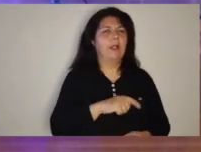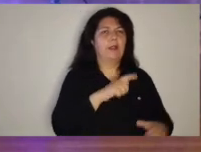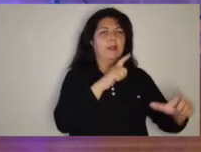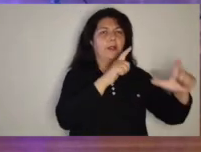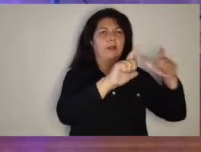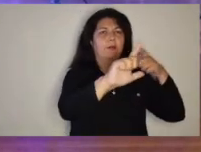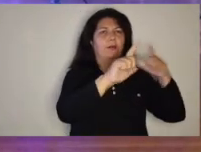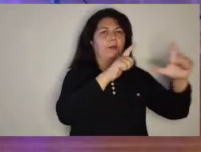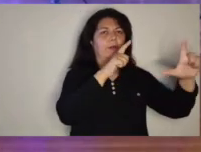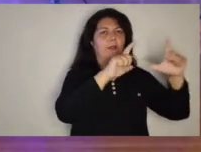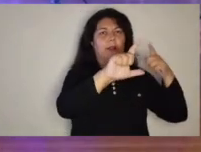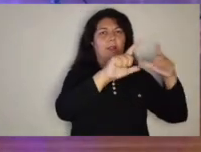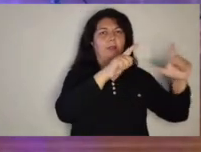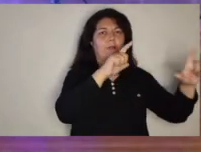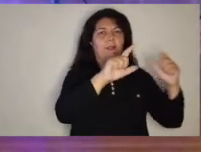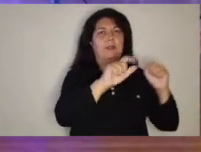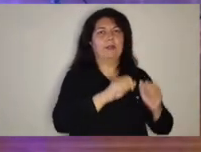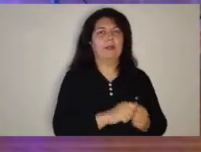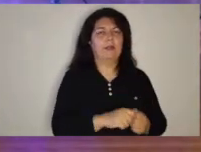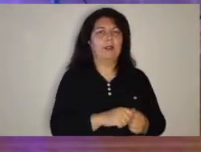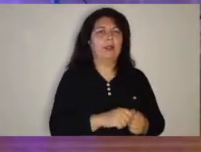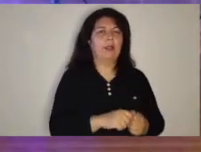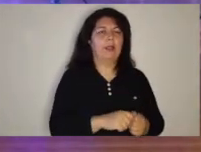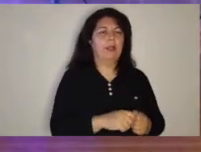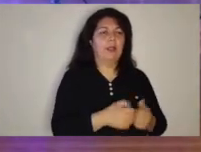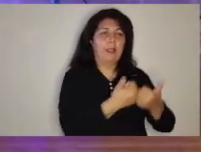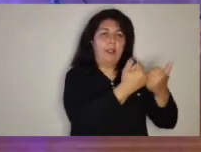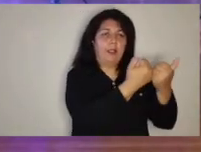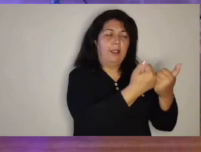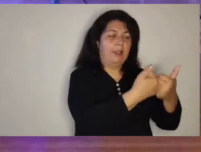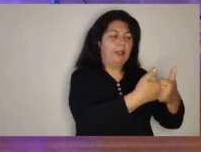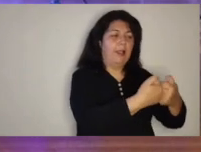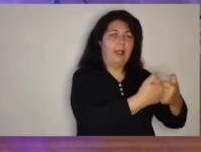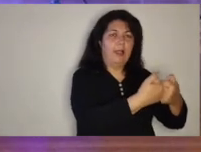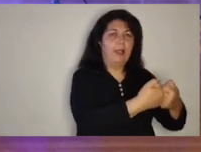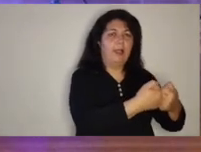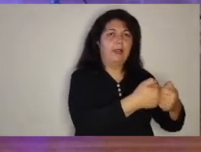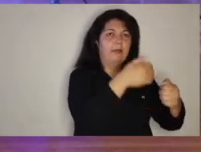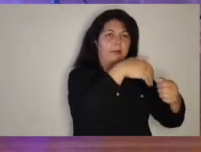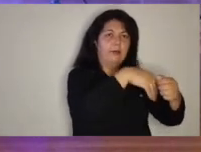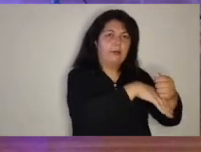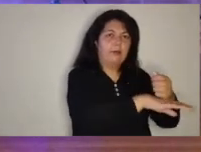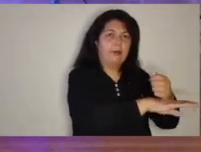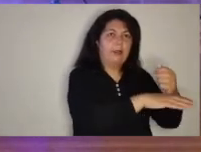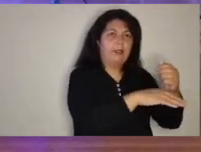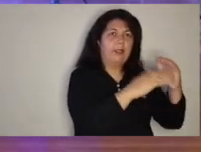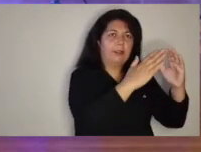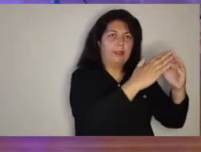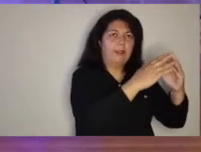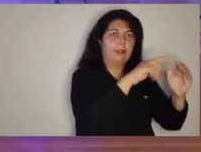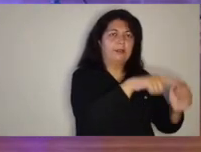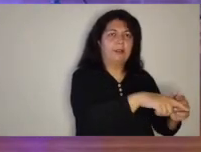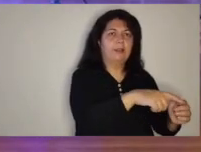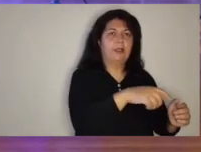levita. E a arca, ela fica na casa deste irmão por 20 anos, irmãos.